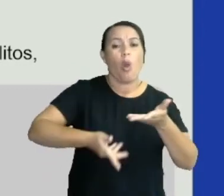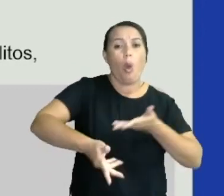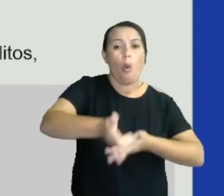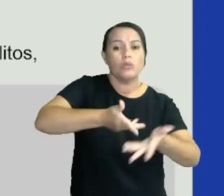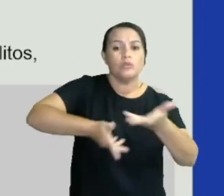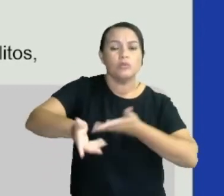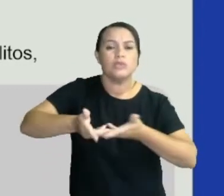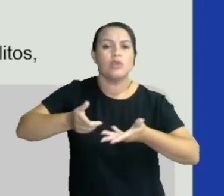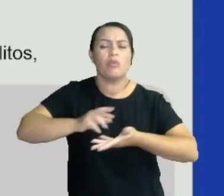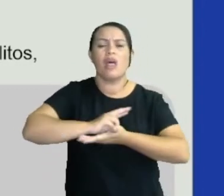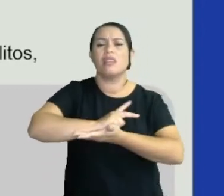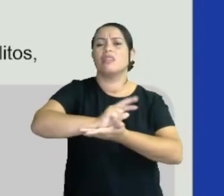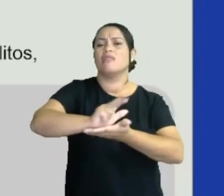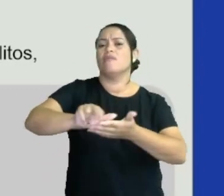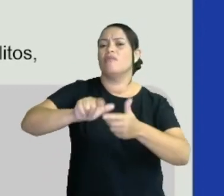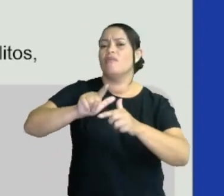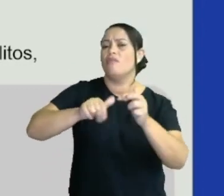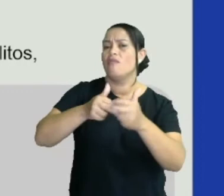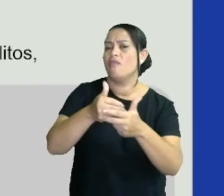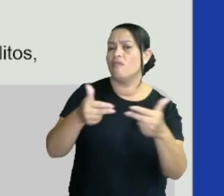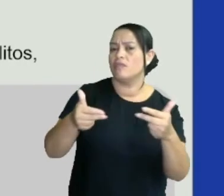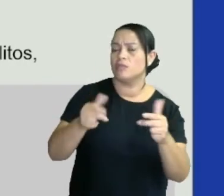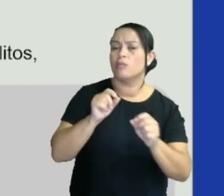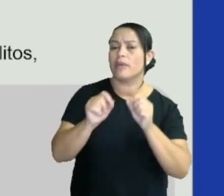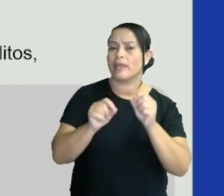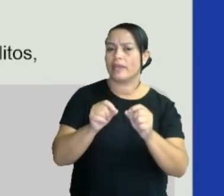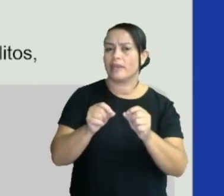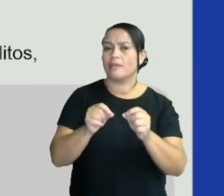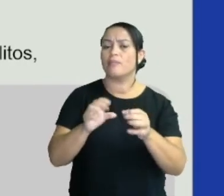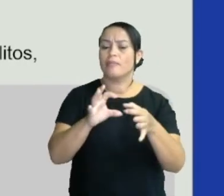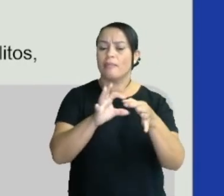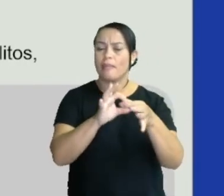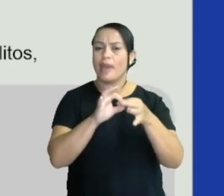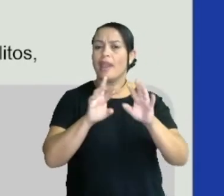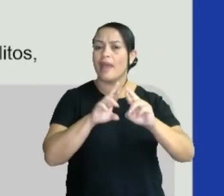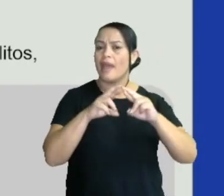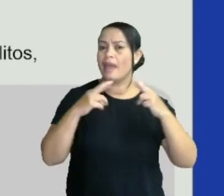vários fatores, inclusive para reunir,